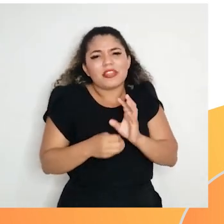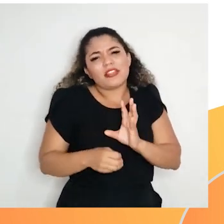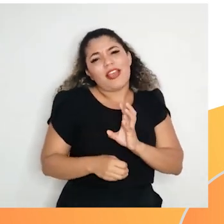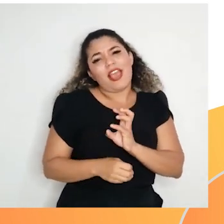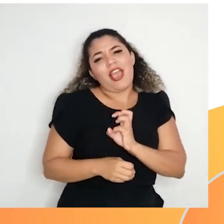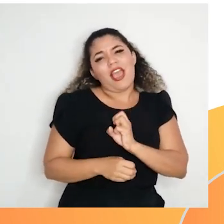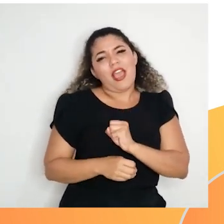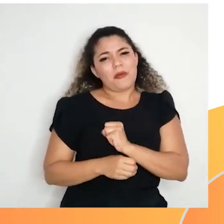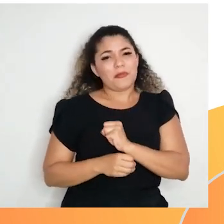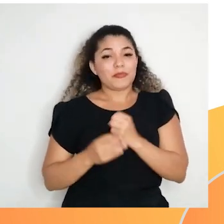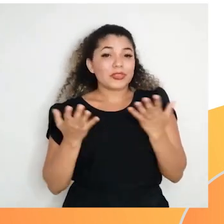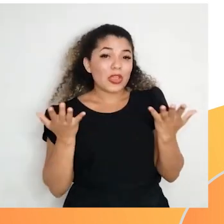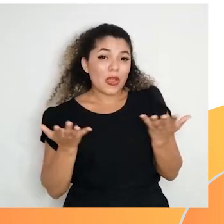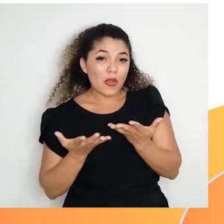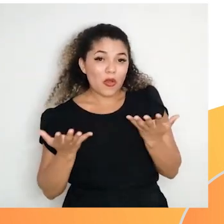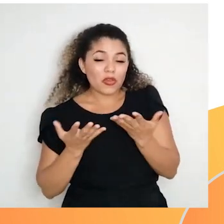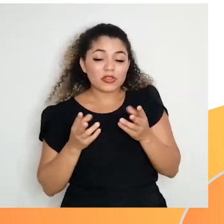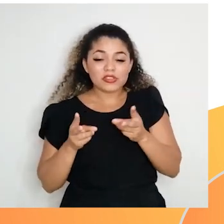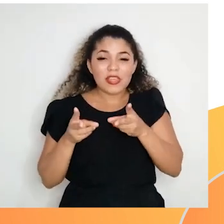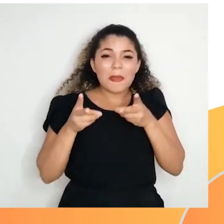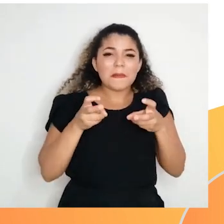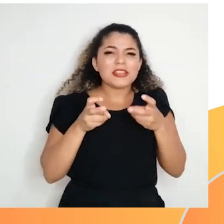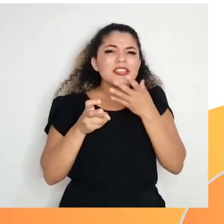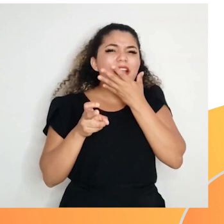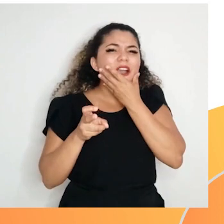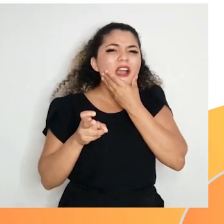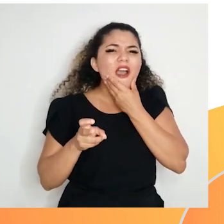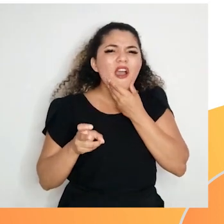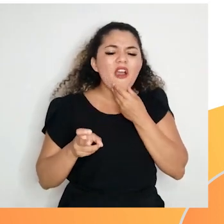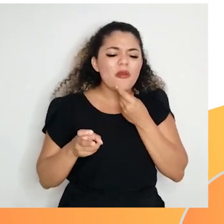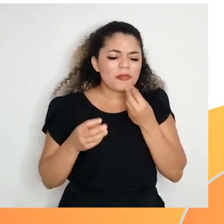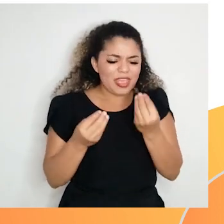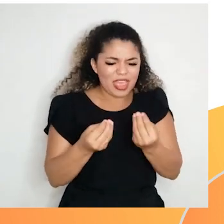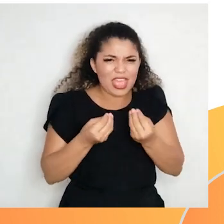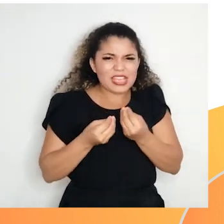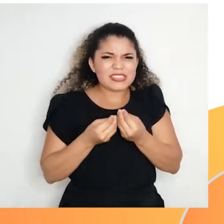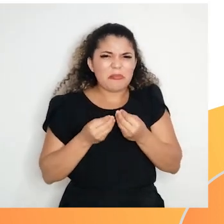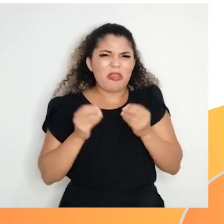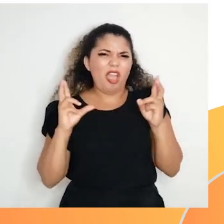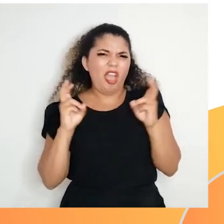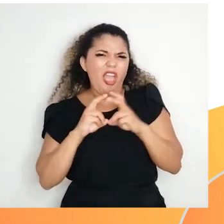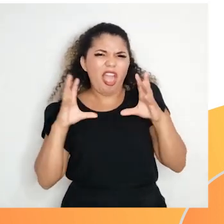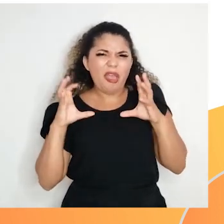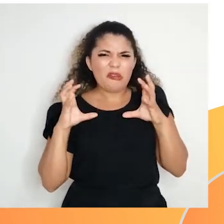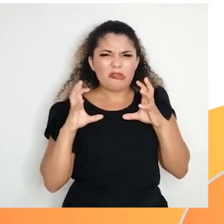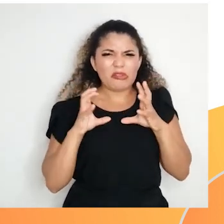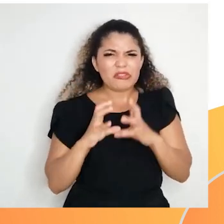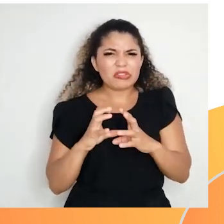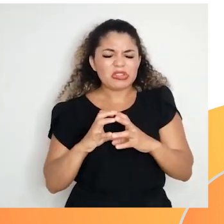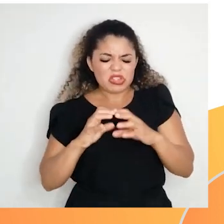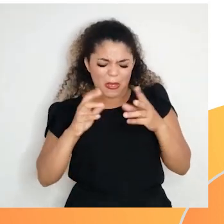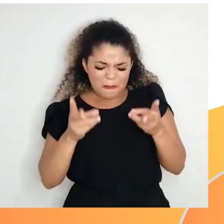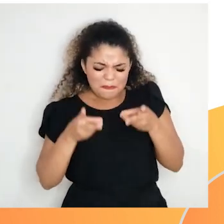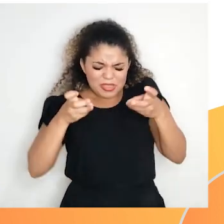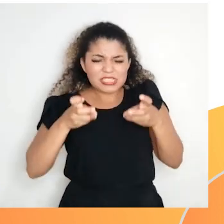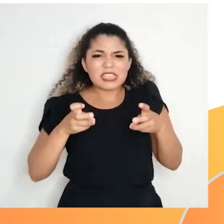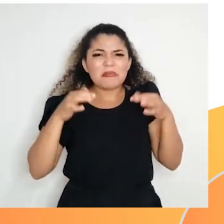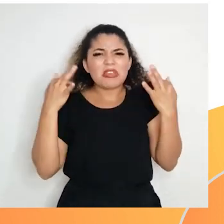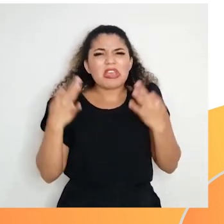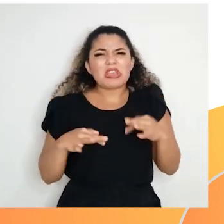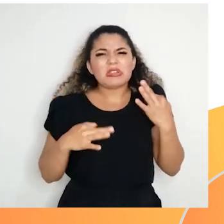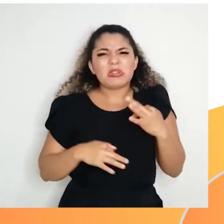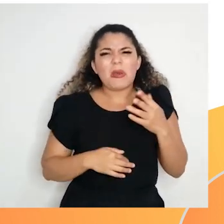no peito. Hoje eu vi homens recebendo a guerra, recebendo o pranto